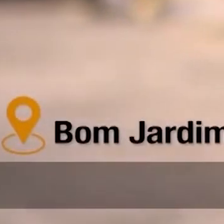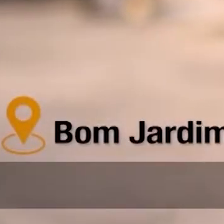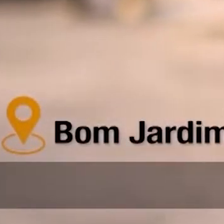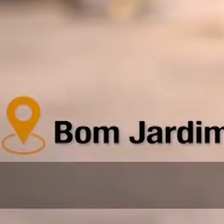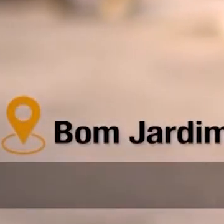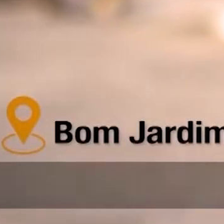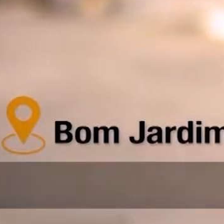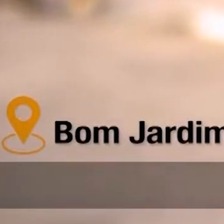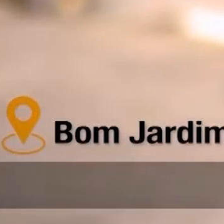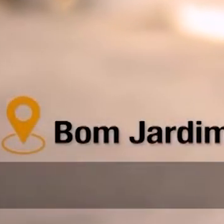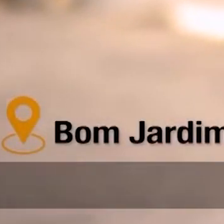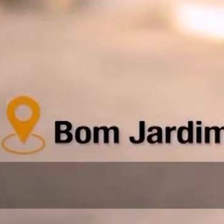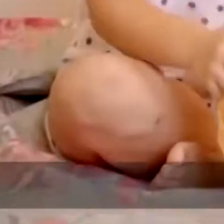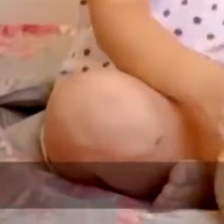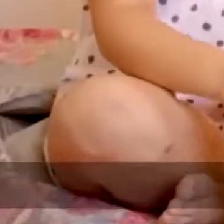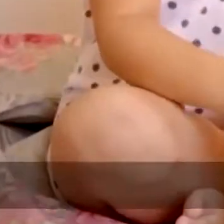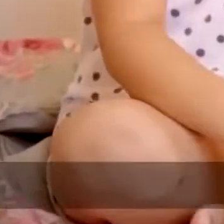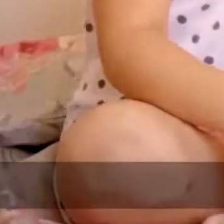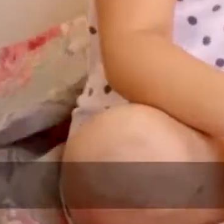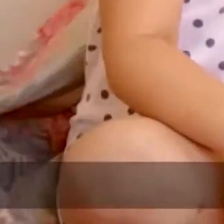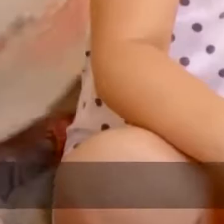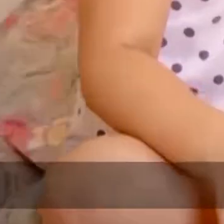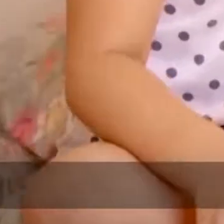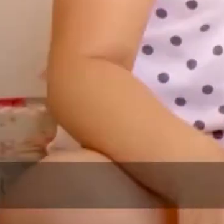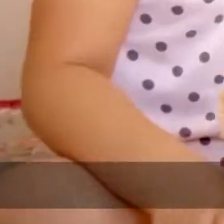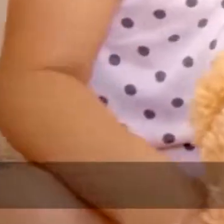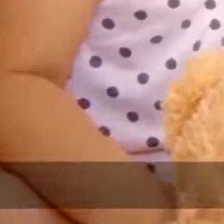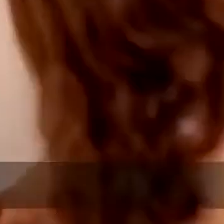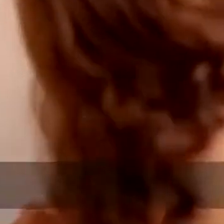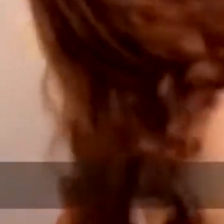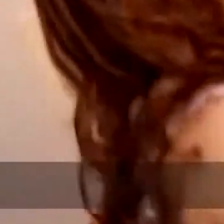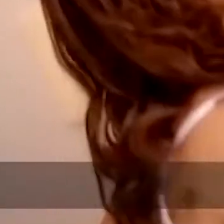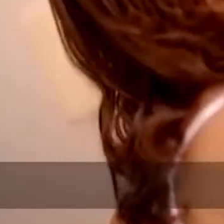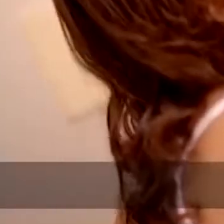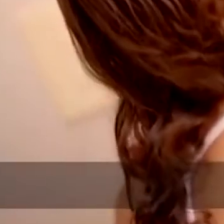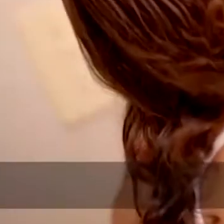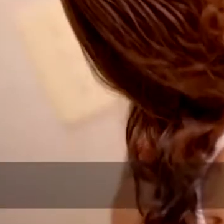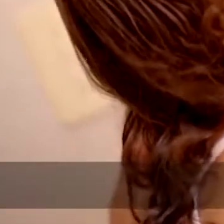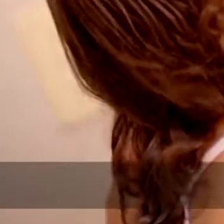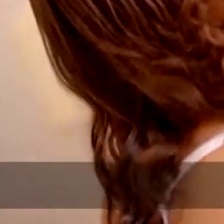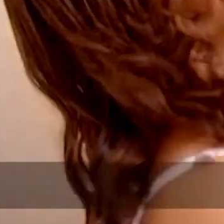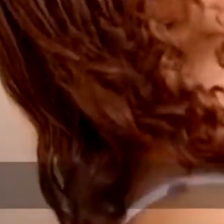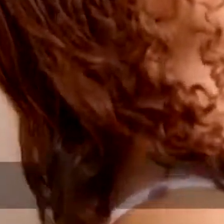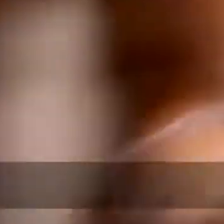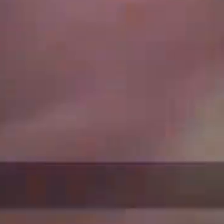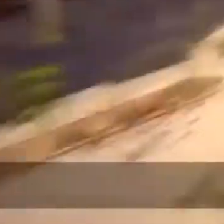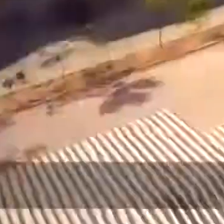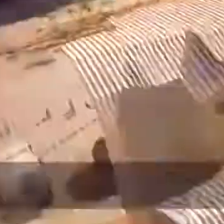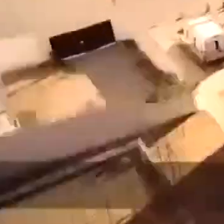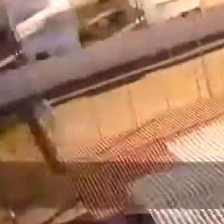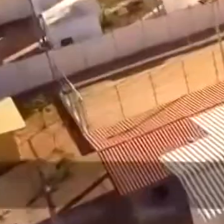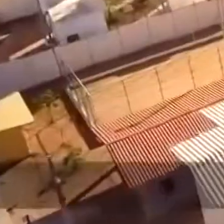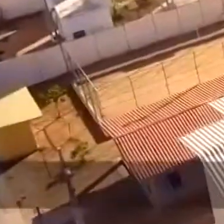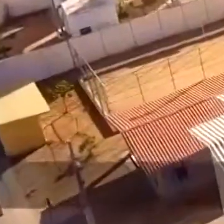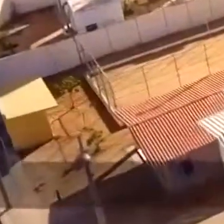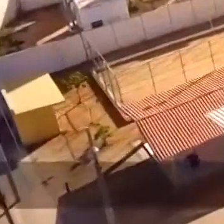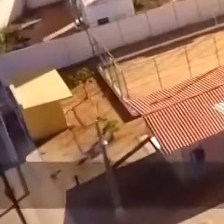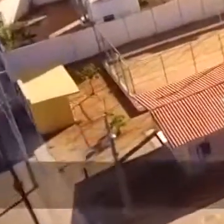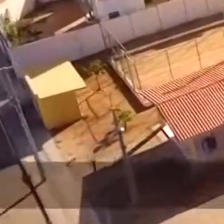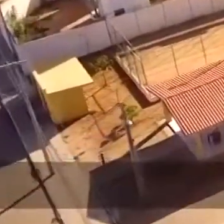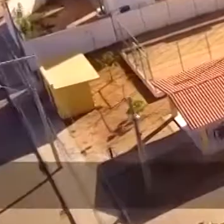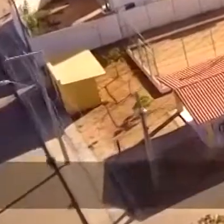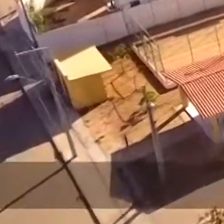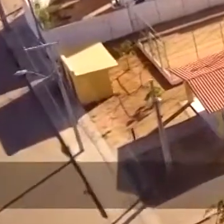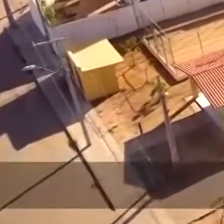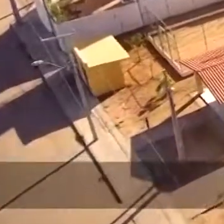primeiro lugar, segundo a Prefeitura, por ter realizado o sonho da minha casa própria. Parceria da Prefeitura